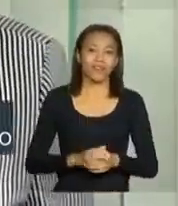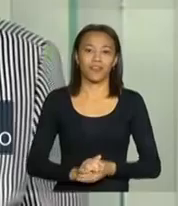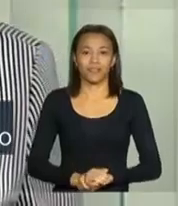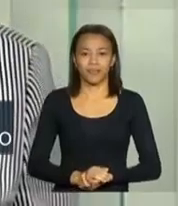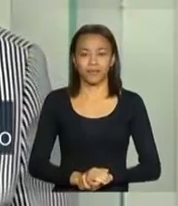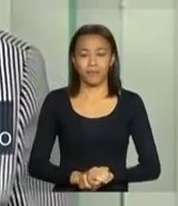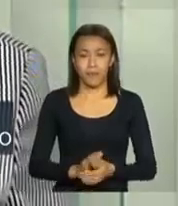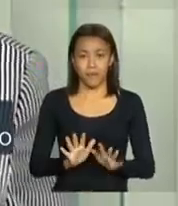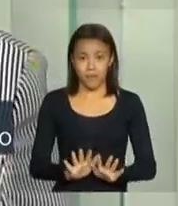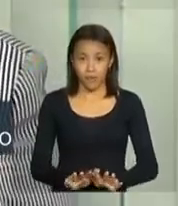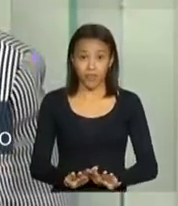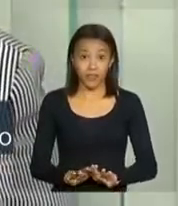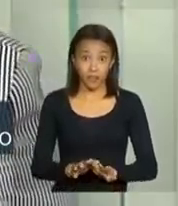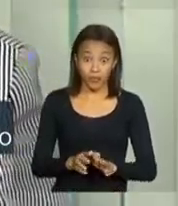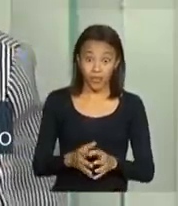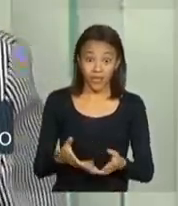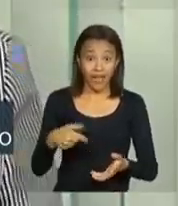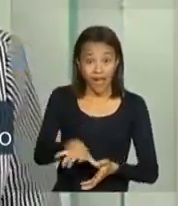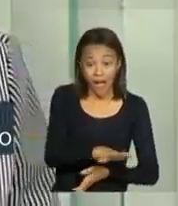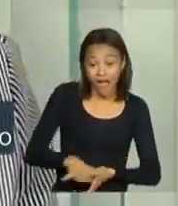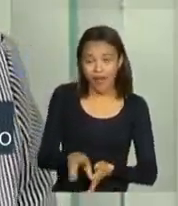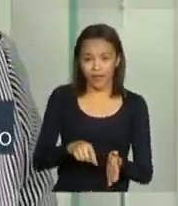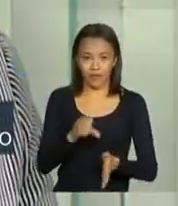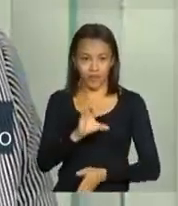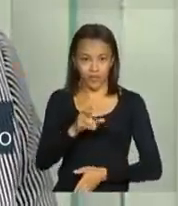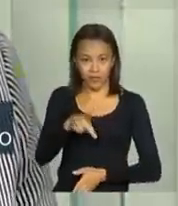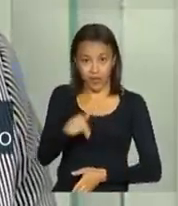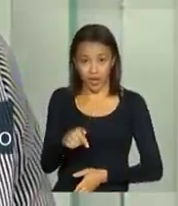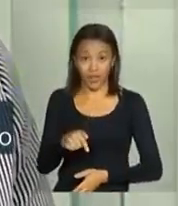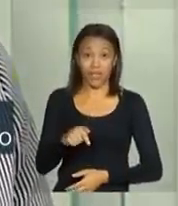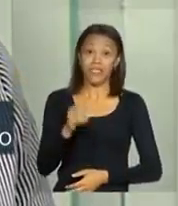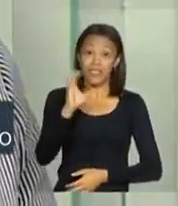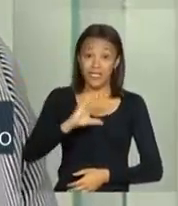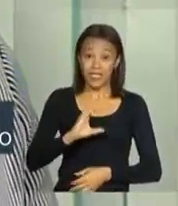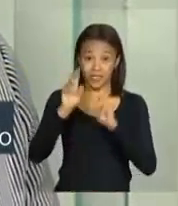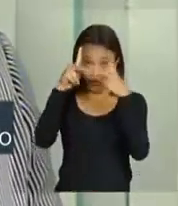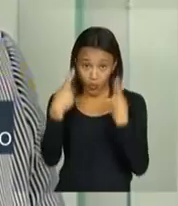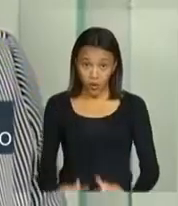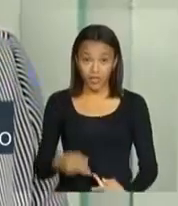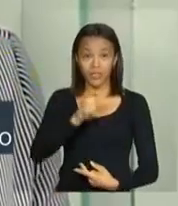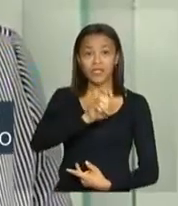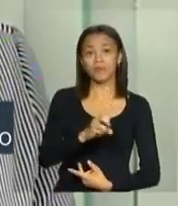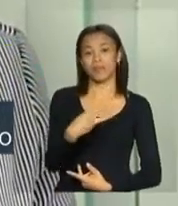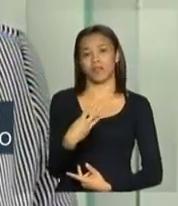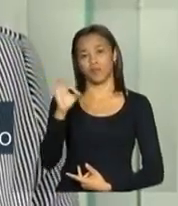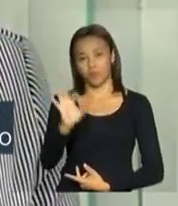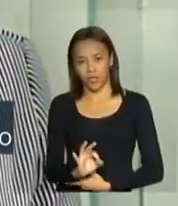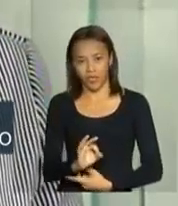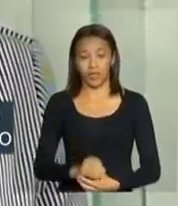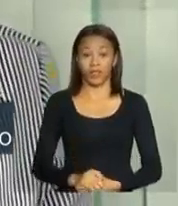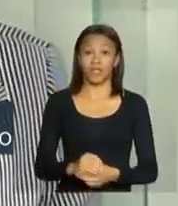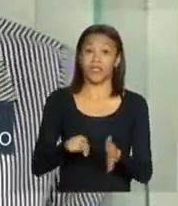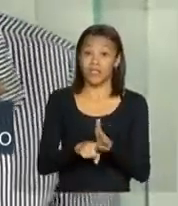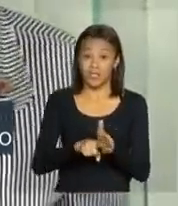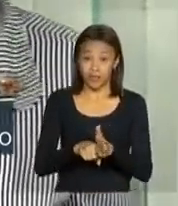demanda bruta por grandes áreas do CNPq. Ciências humanas, 53%, ciências da